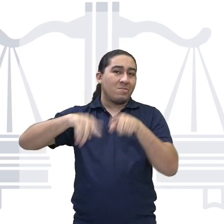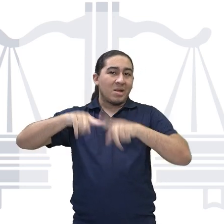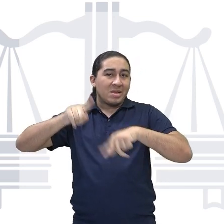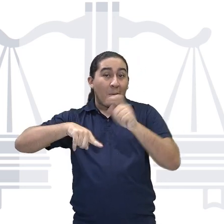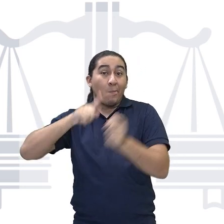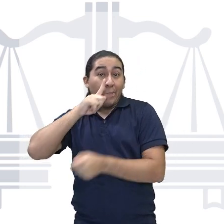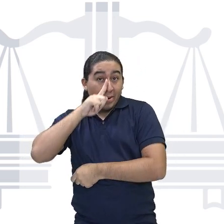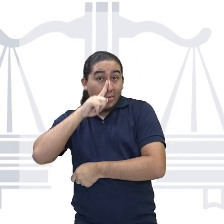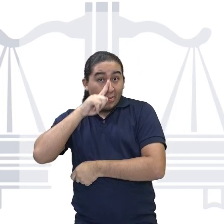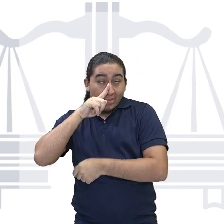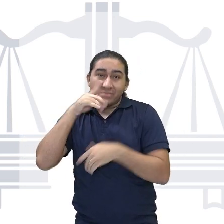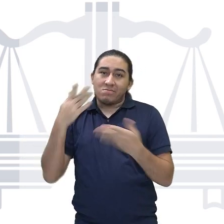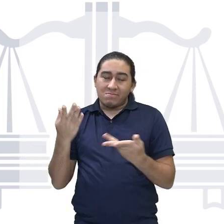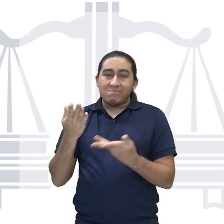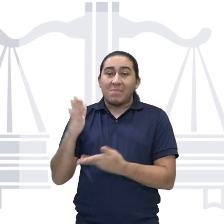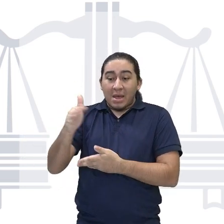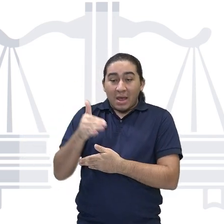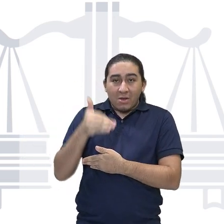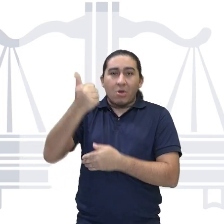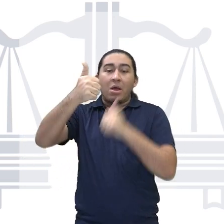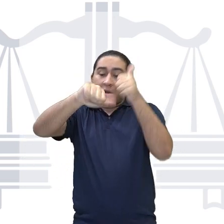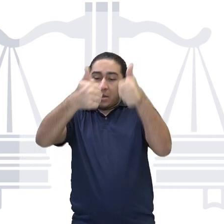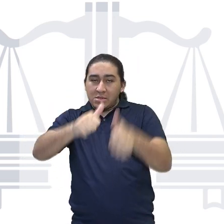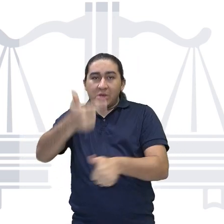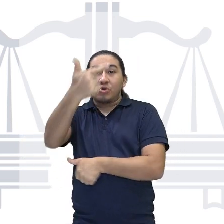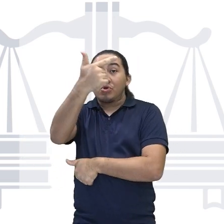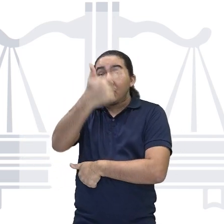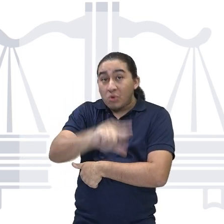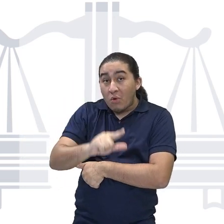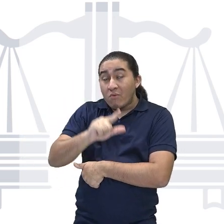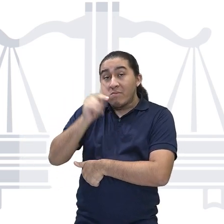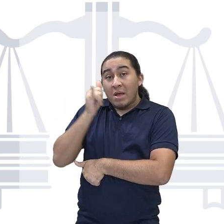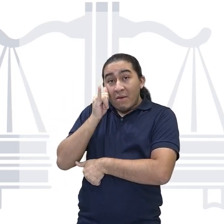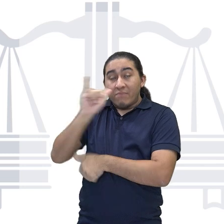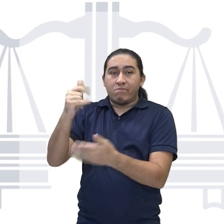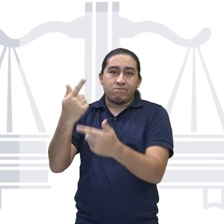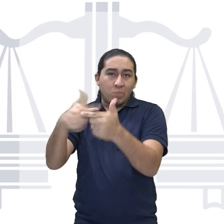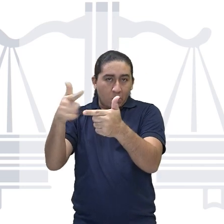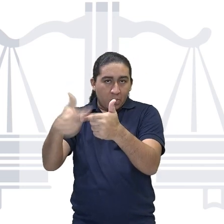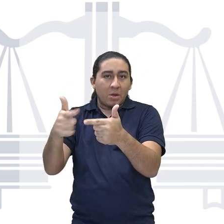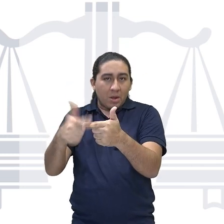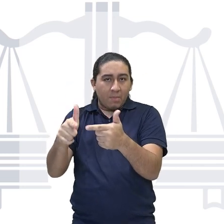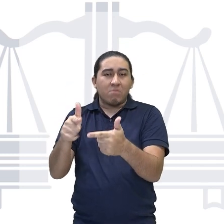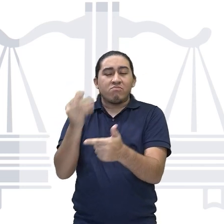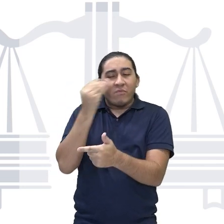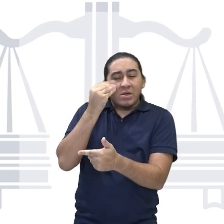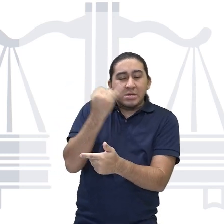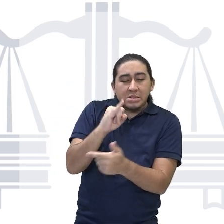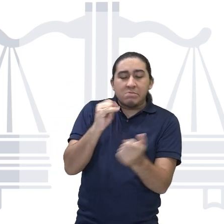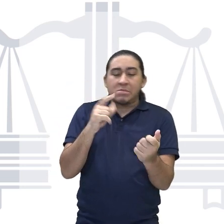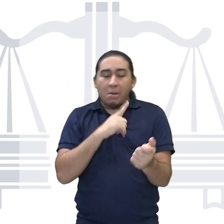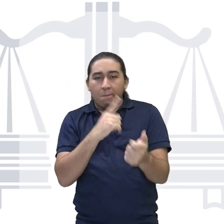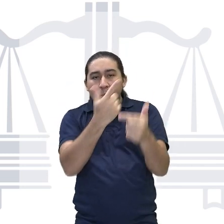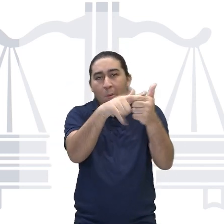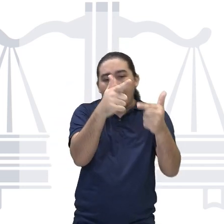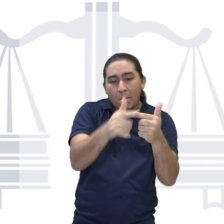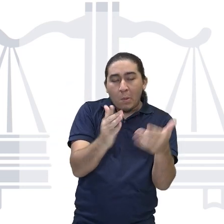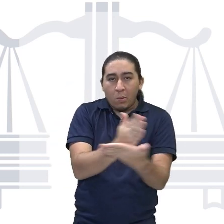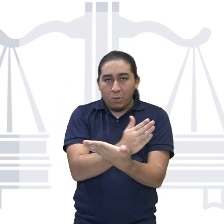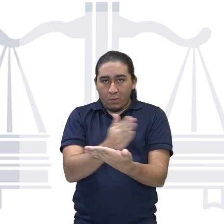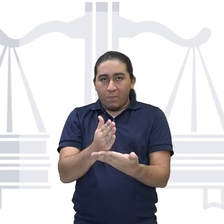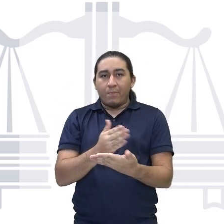da DEPLAN para verificar de fato o que está faltando na comunidade para essa turma ser atendida. E uma vez